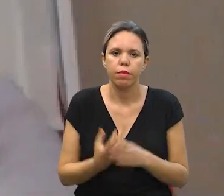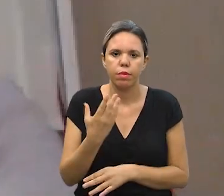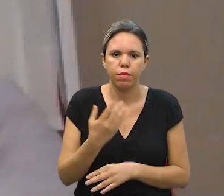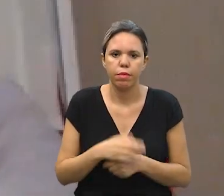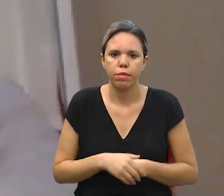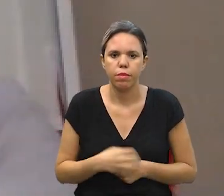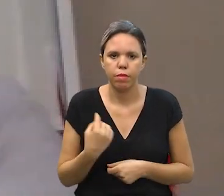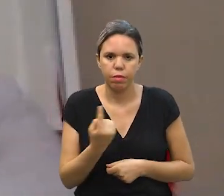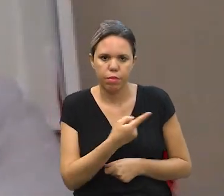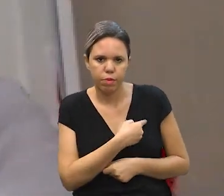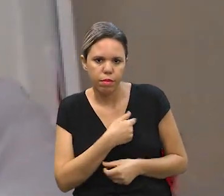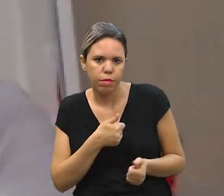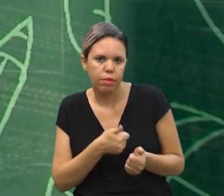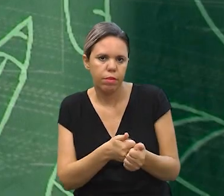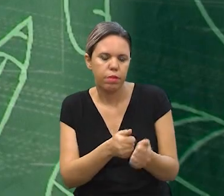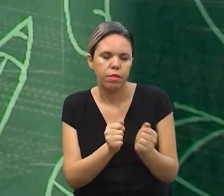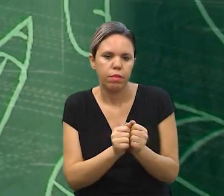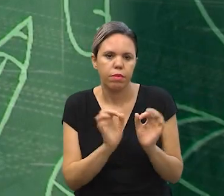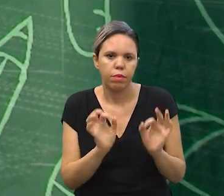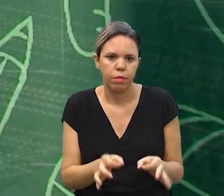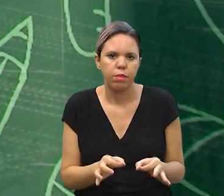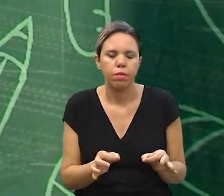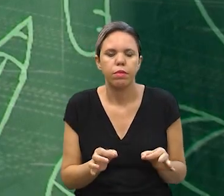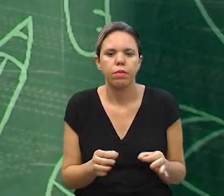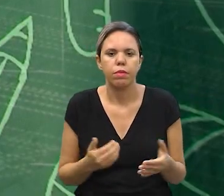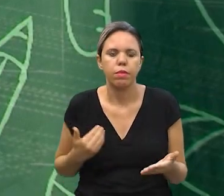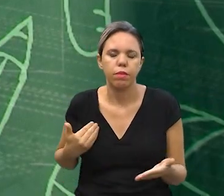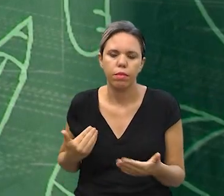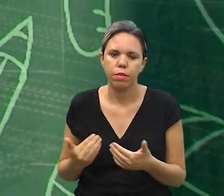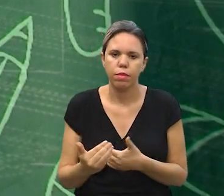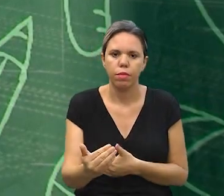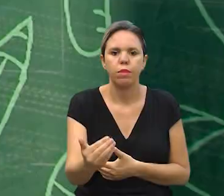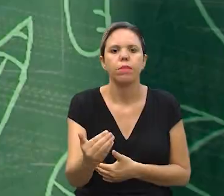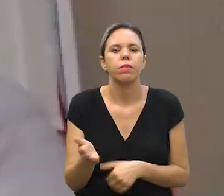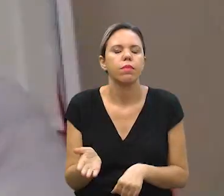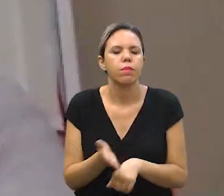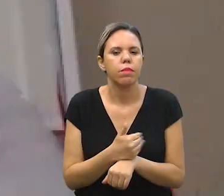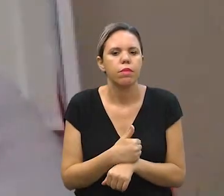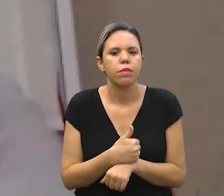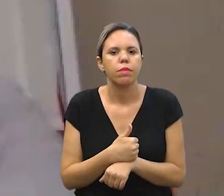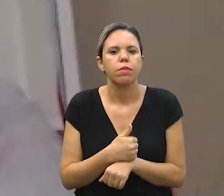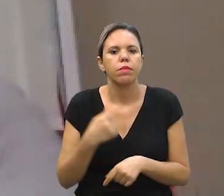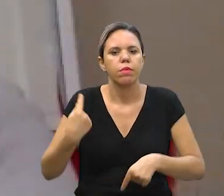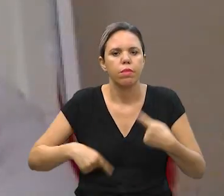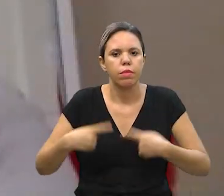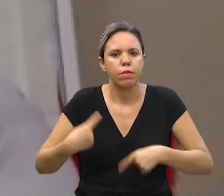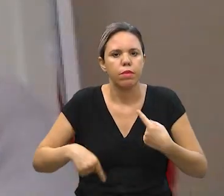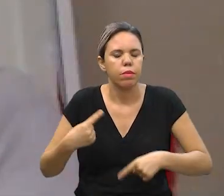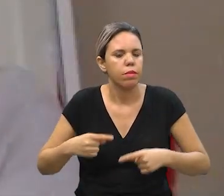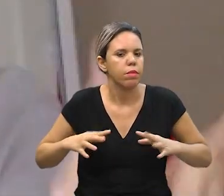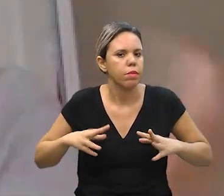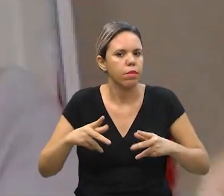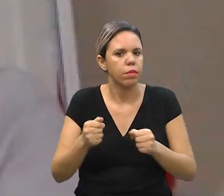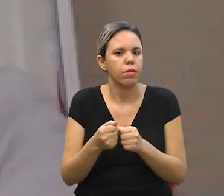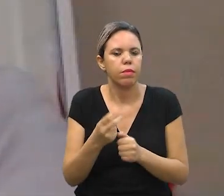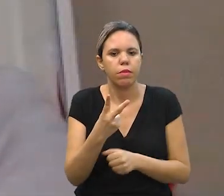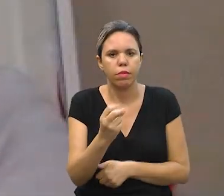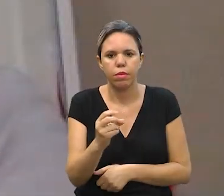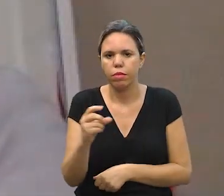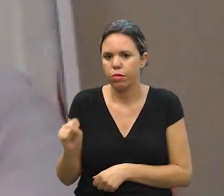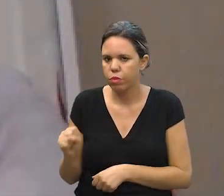foi nossa companheira. Perfeito. Desde o início, antes mesmo da política, antes